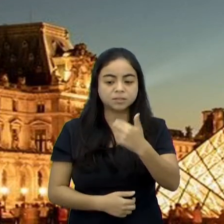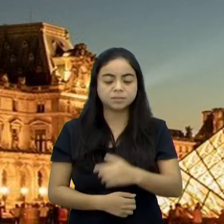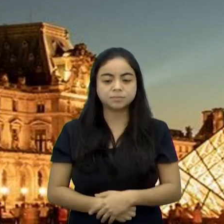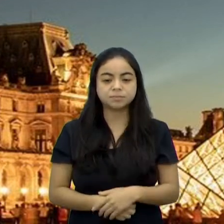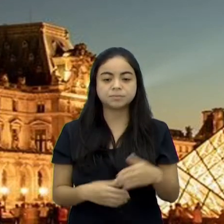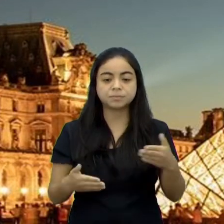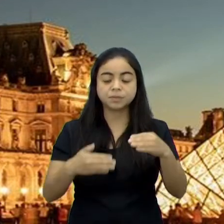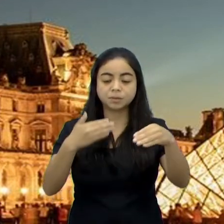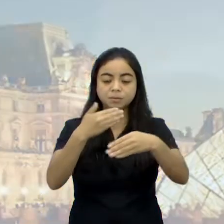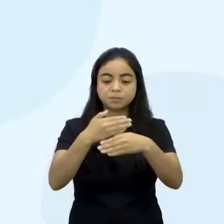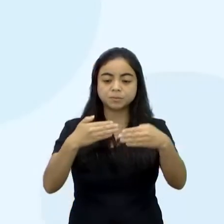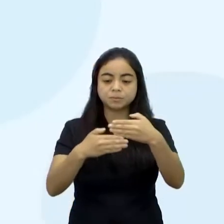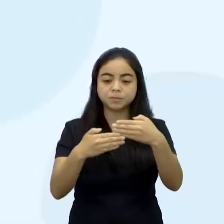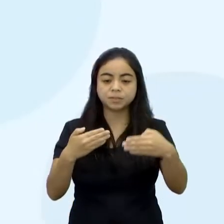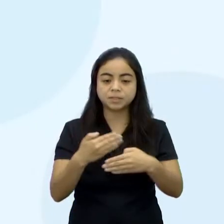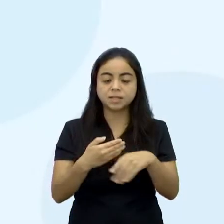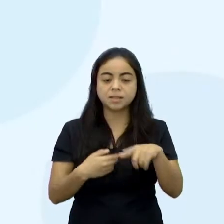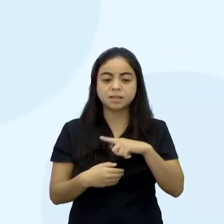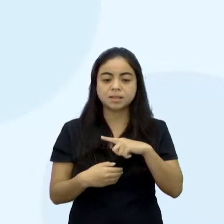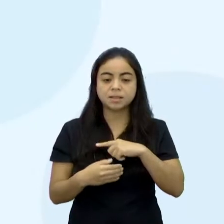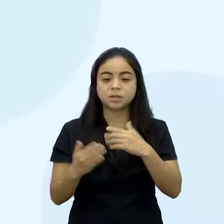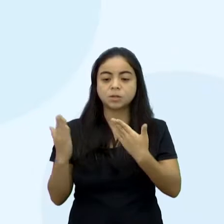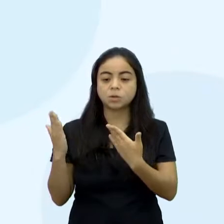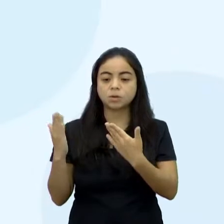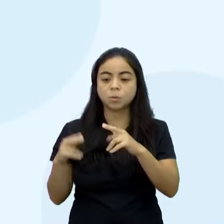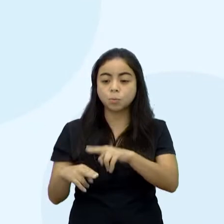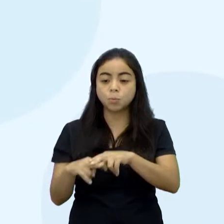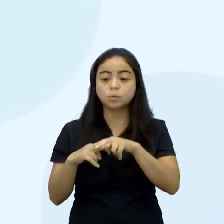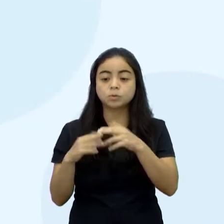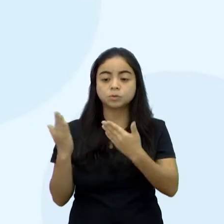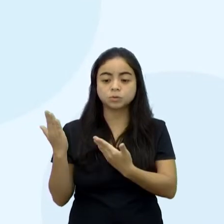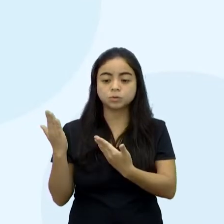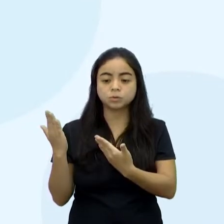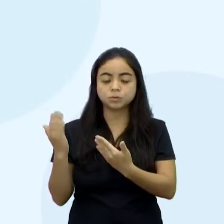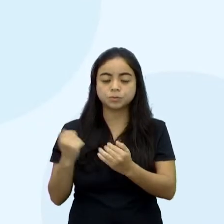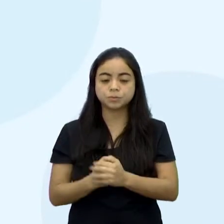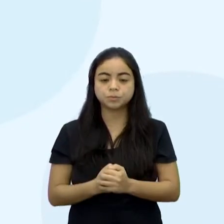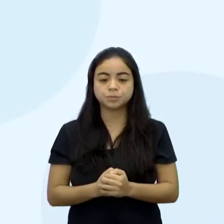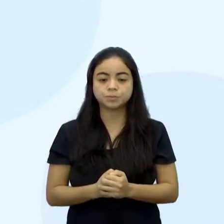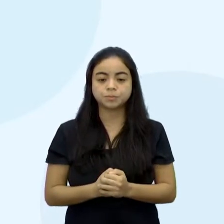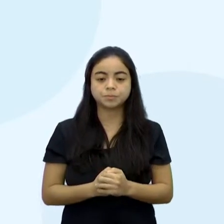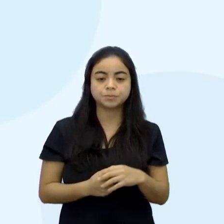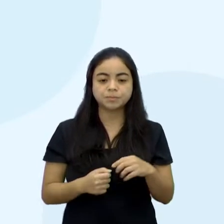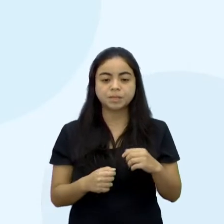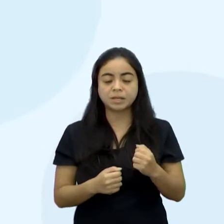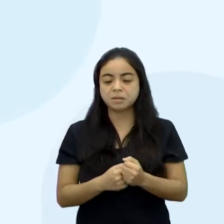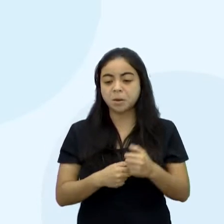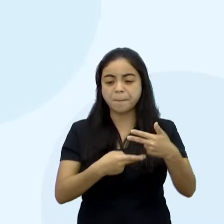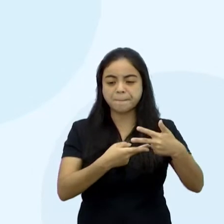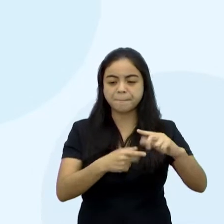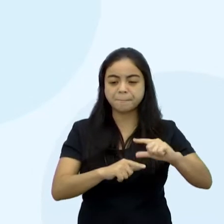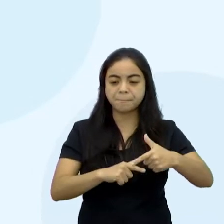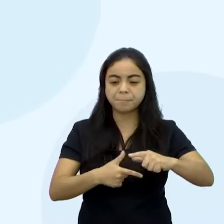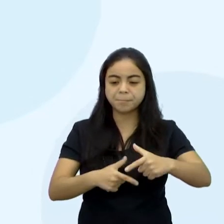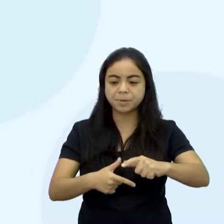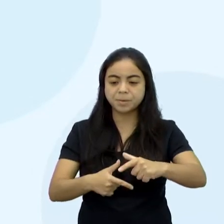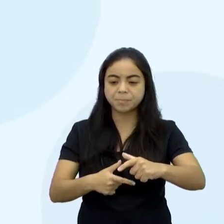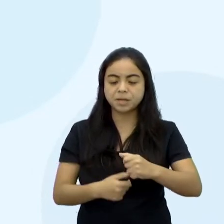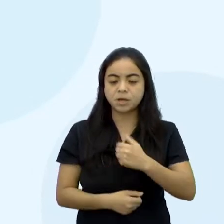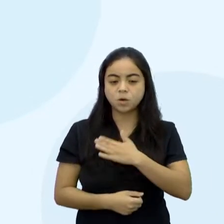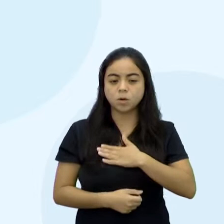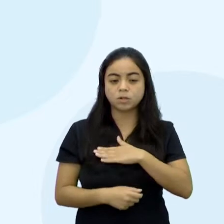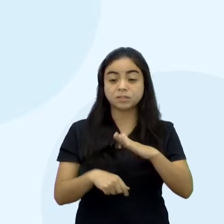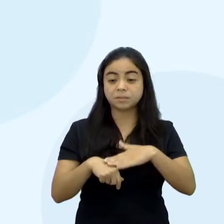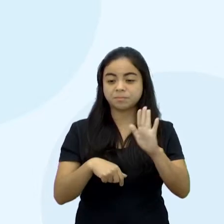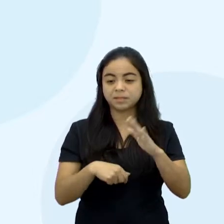nesse PPT, nós temos realmente um motivo, né? A gente tinha a pergunta aí norteadora, quais são seus memes preferidos? E também por